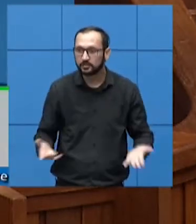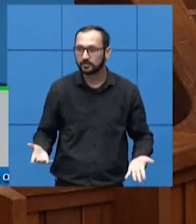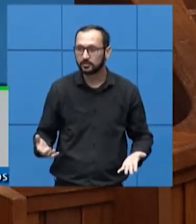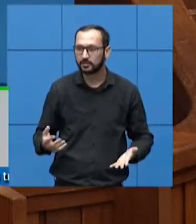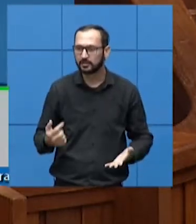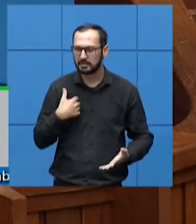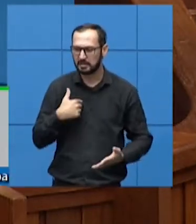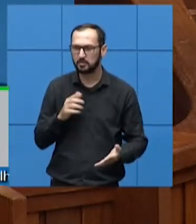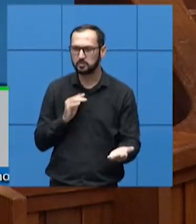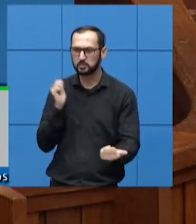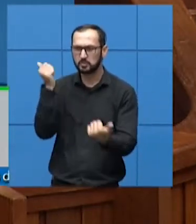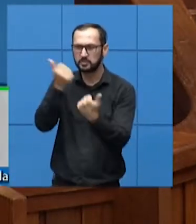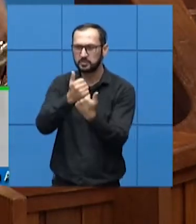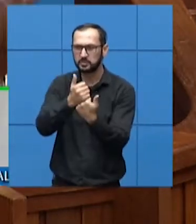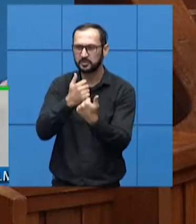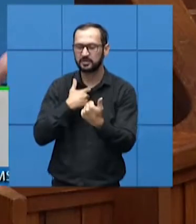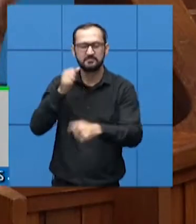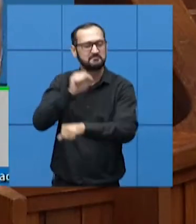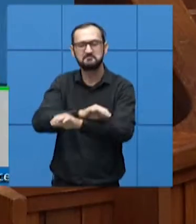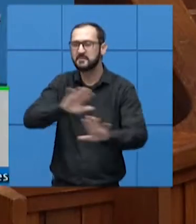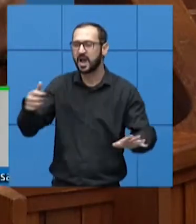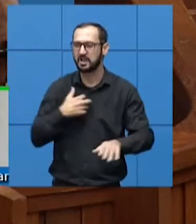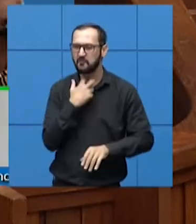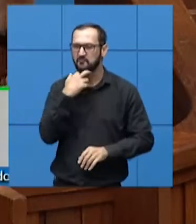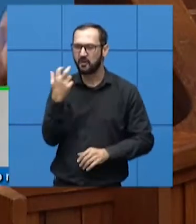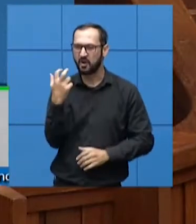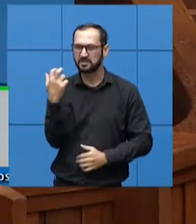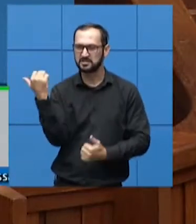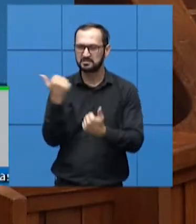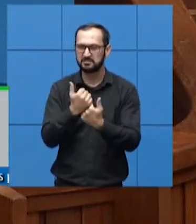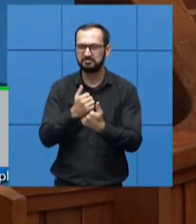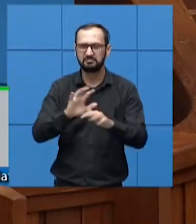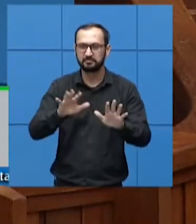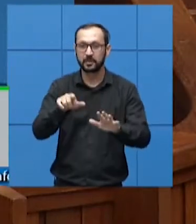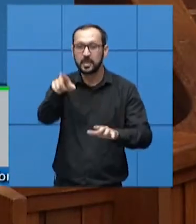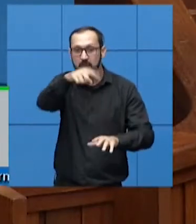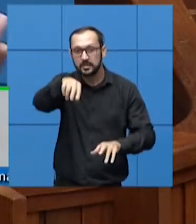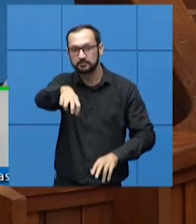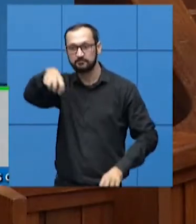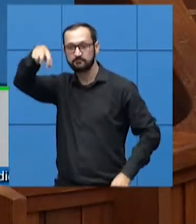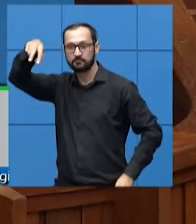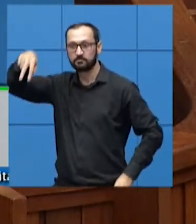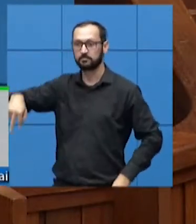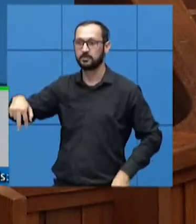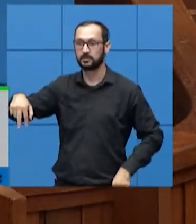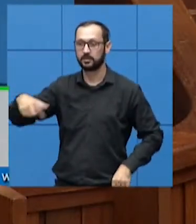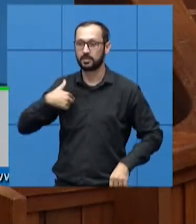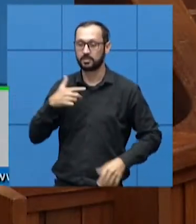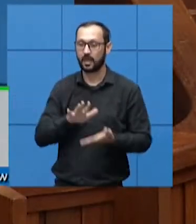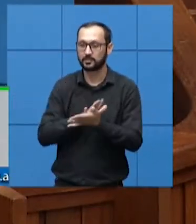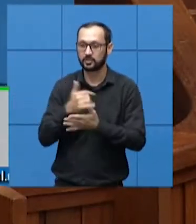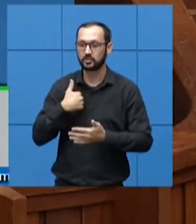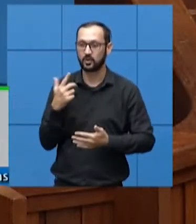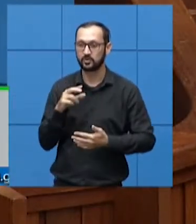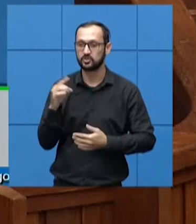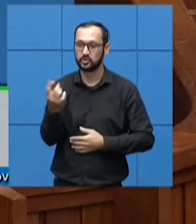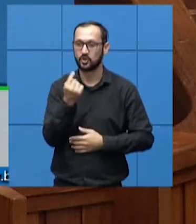de ser a voz e que atendamos aquilo que é reivindicação deles. Nada por nós sem